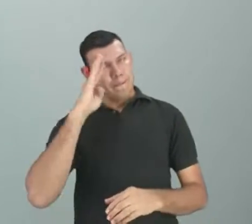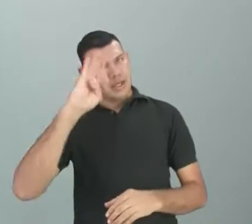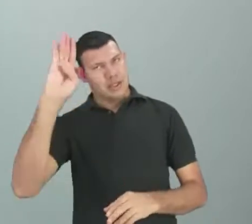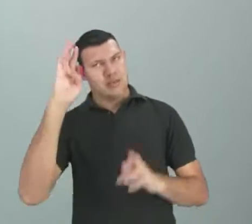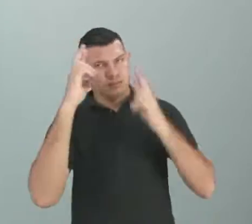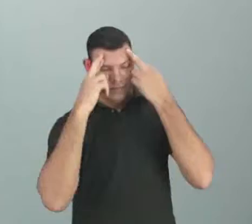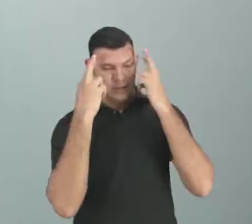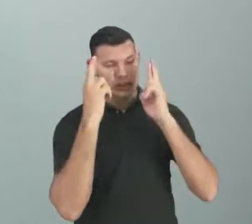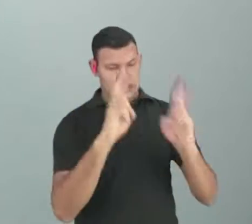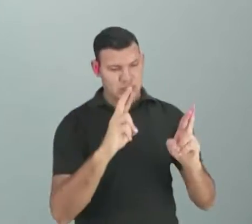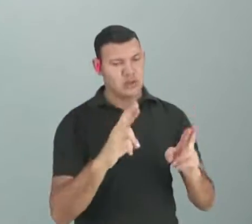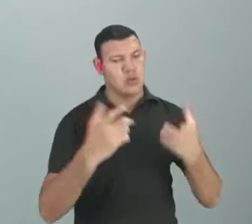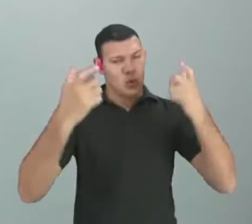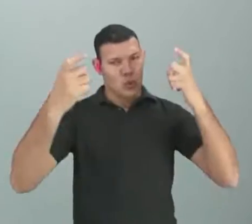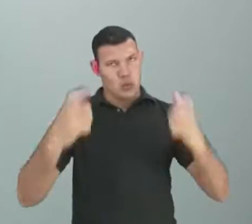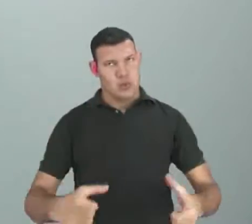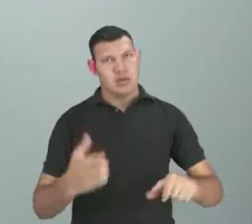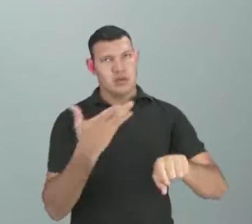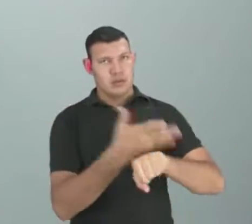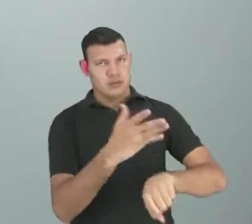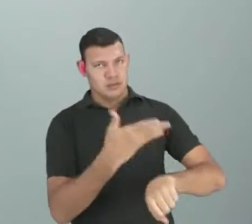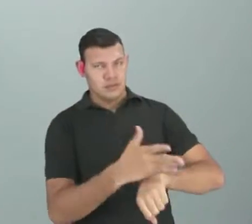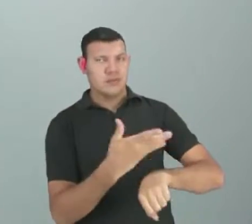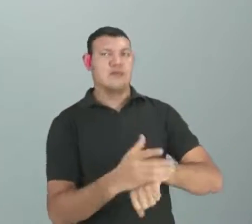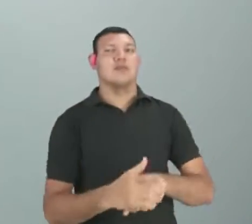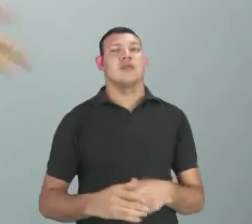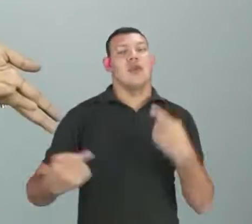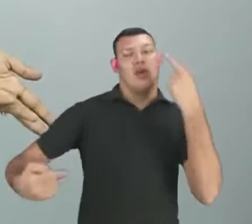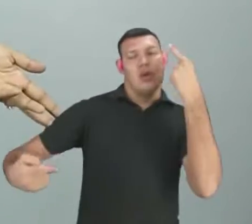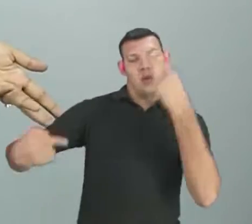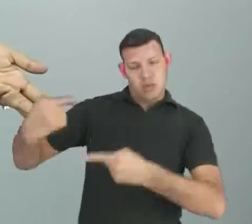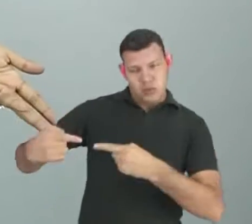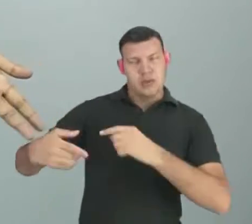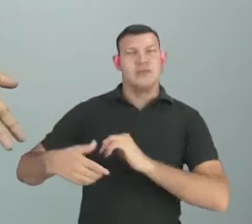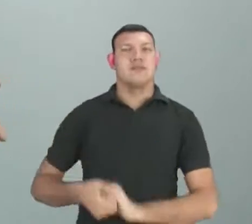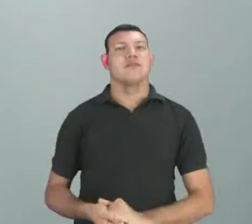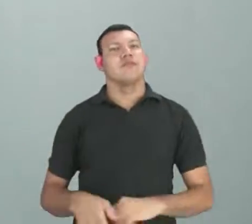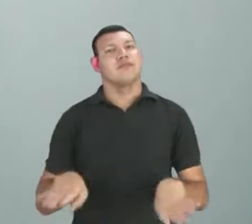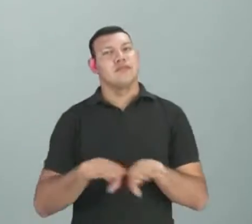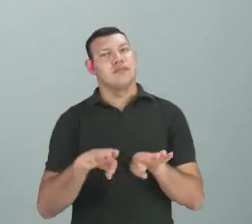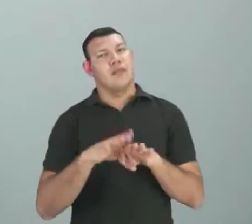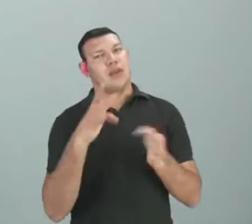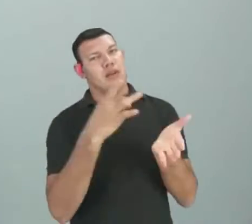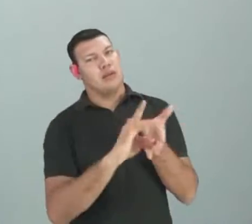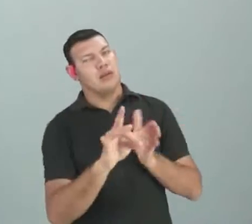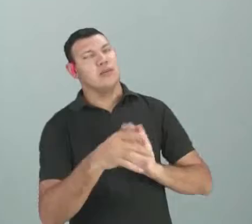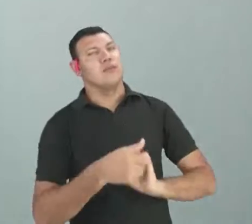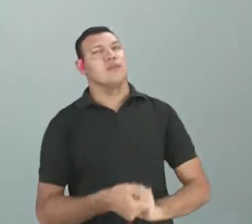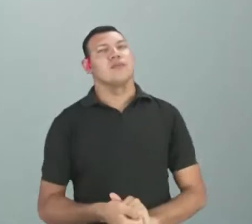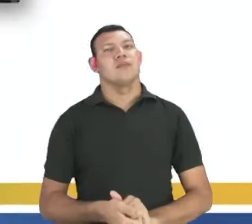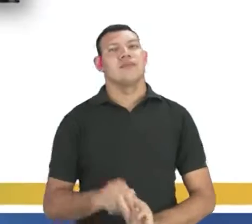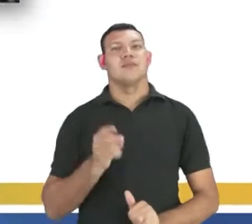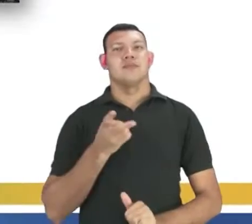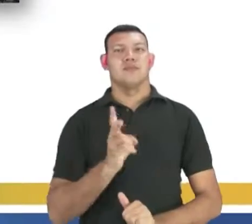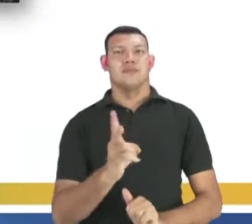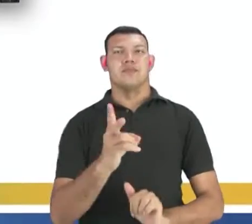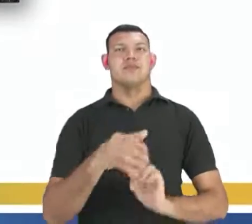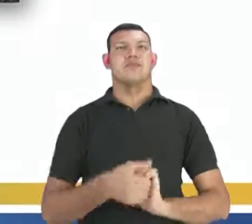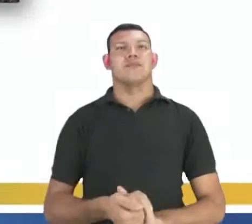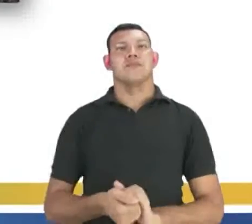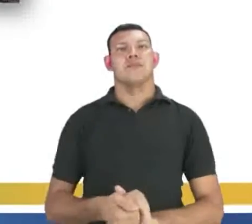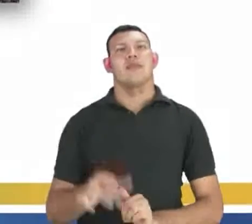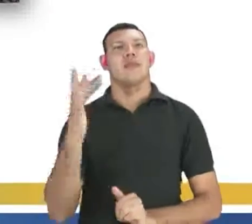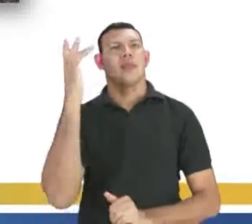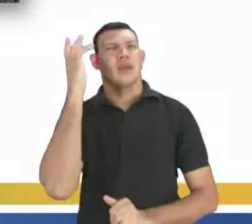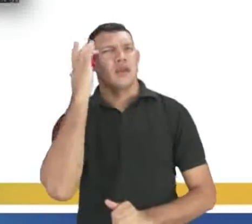pelo local que se está treinando, pelo local que se está competindo e pelo adversário, né? Continuando.